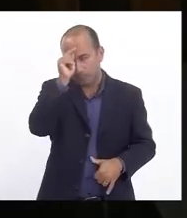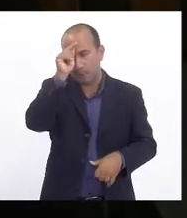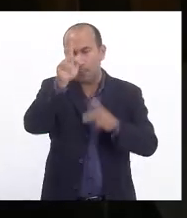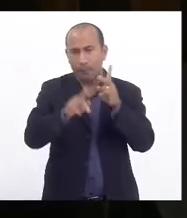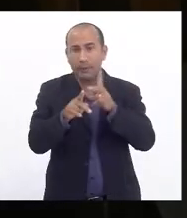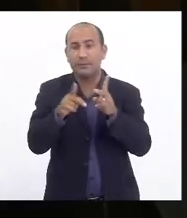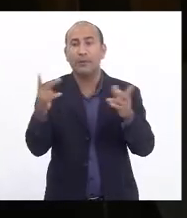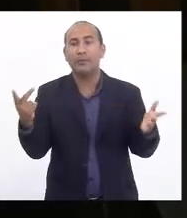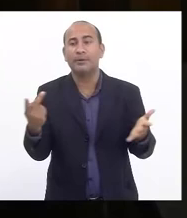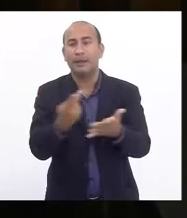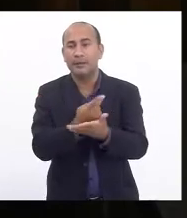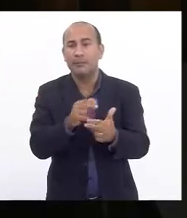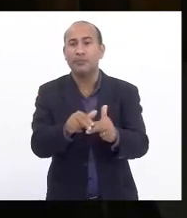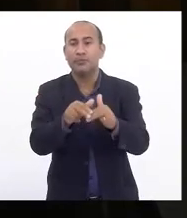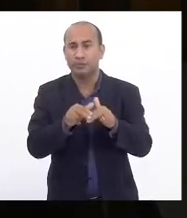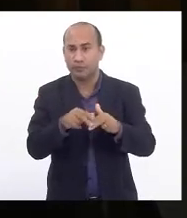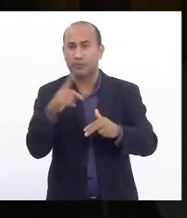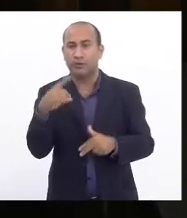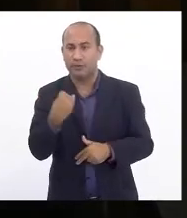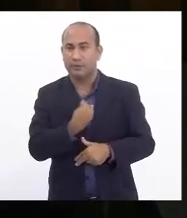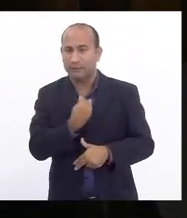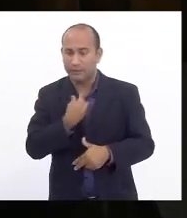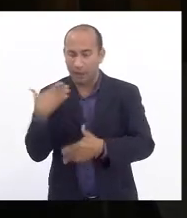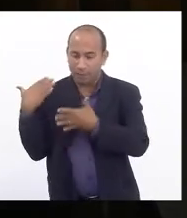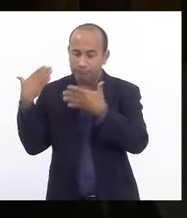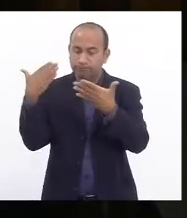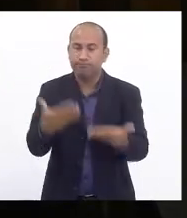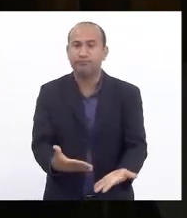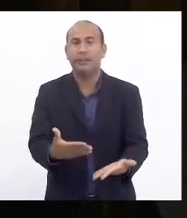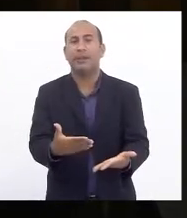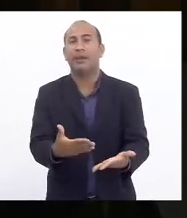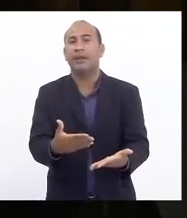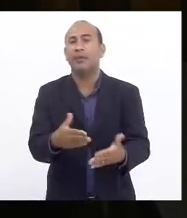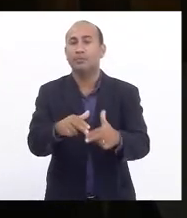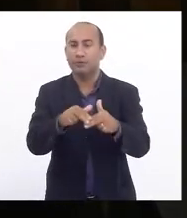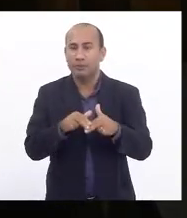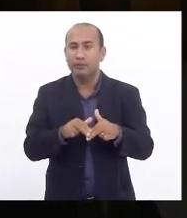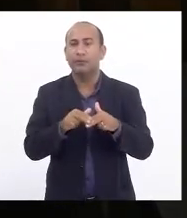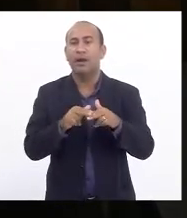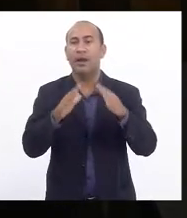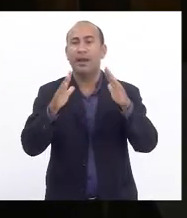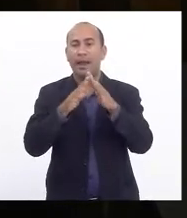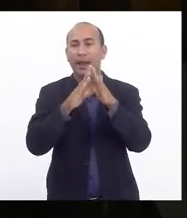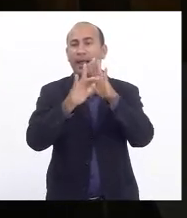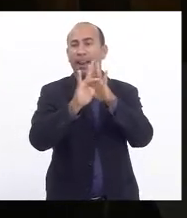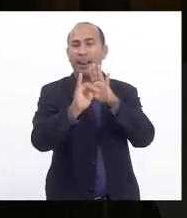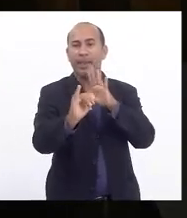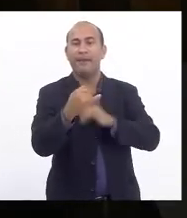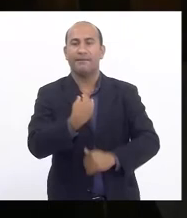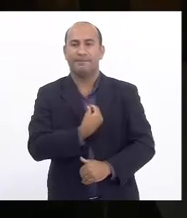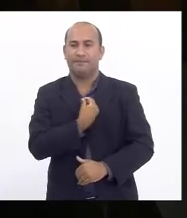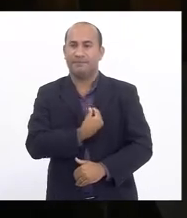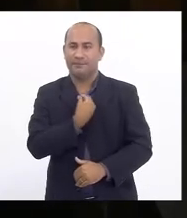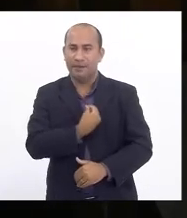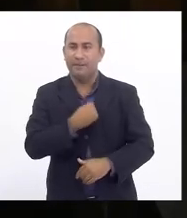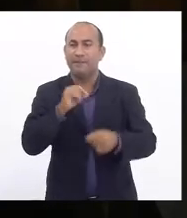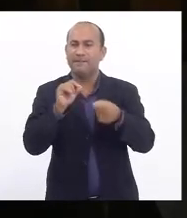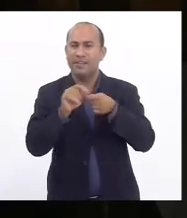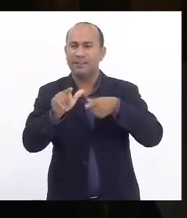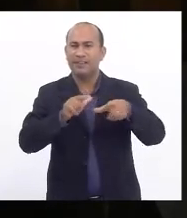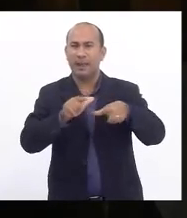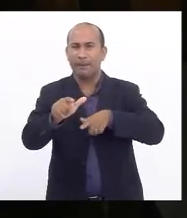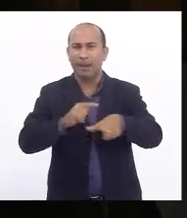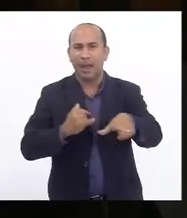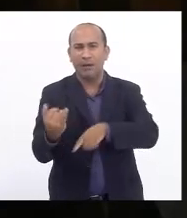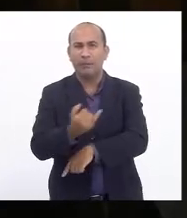a população passa é para isso é para isso que a gente tá aqui é para isso que essa casa de leis existe e que fez um trabalho muito